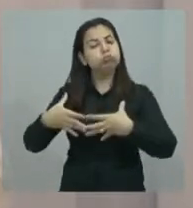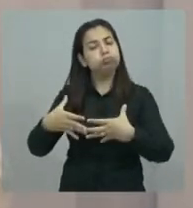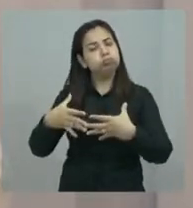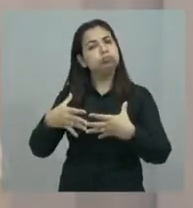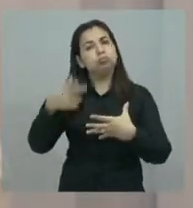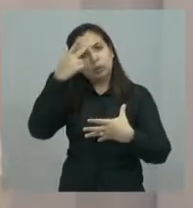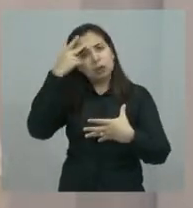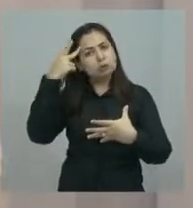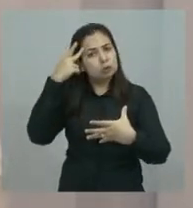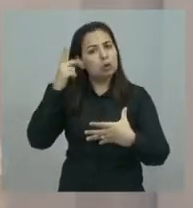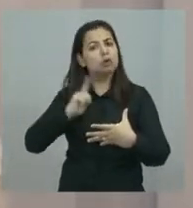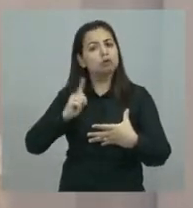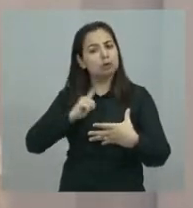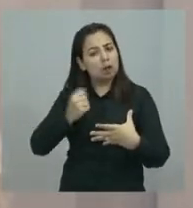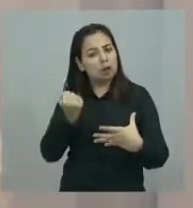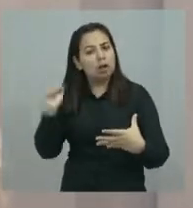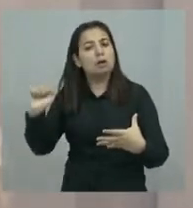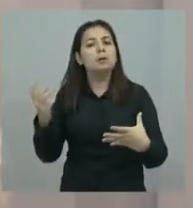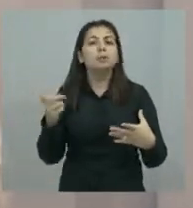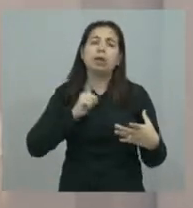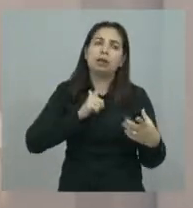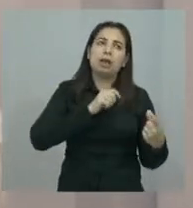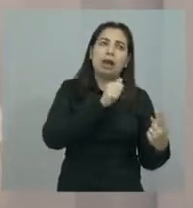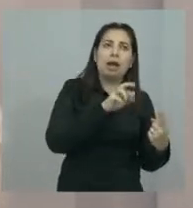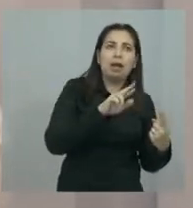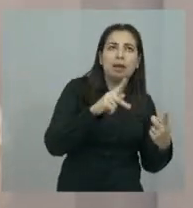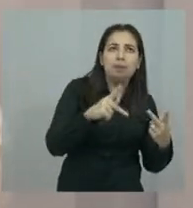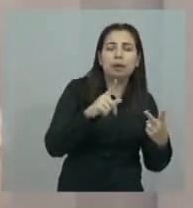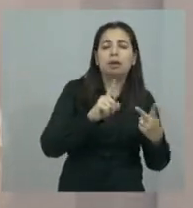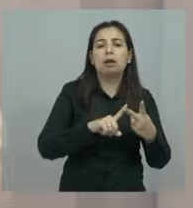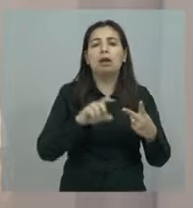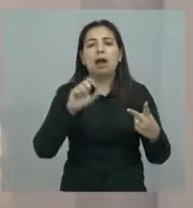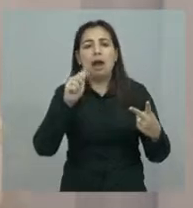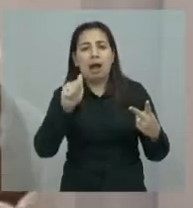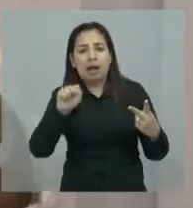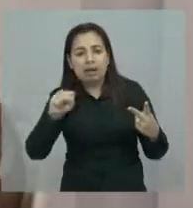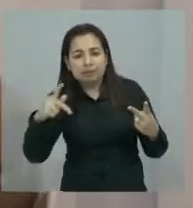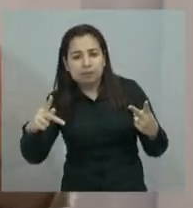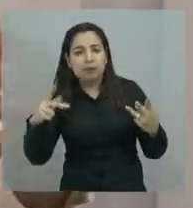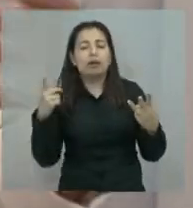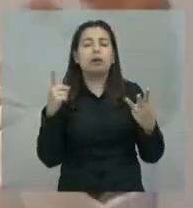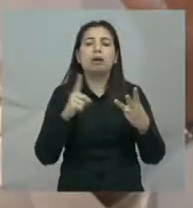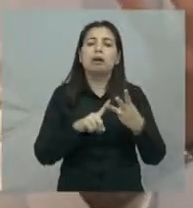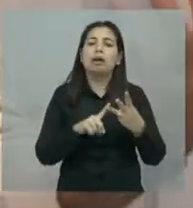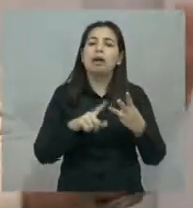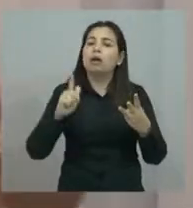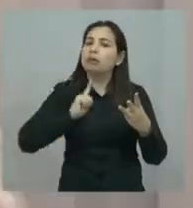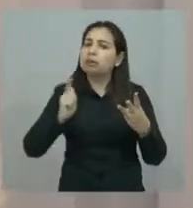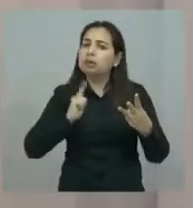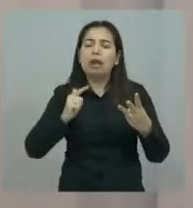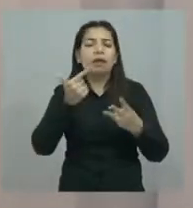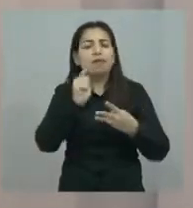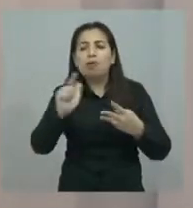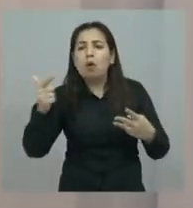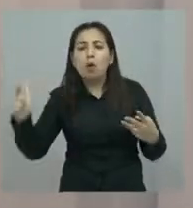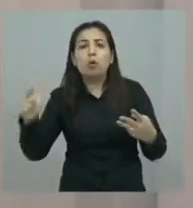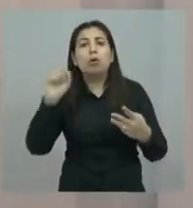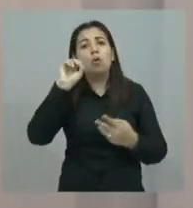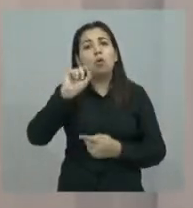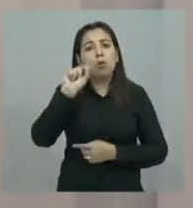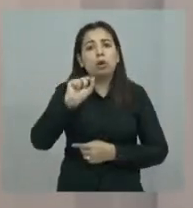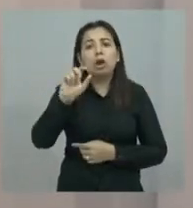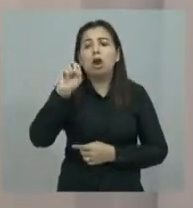redes de pessoas vivendo, que é a RNP, RSP, tem o Fórum de ONG AIDS, que é onde congrega todas as